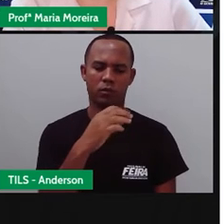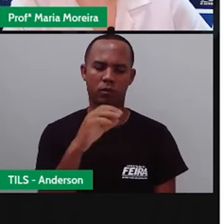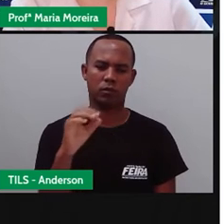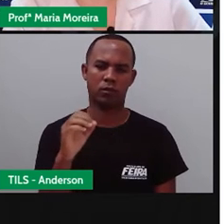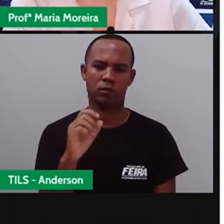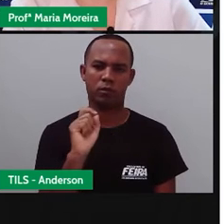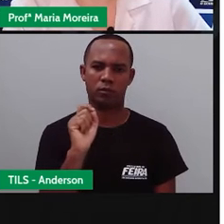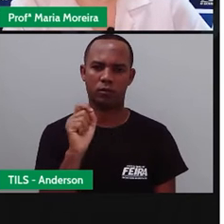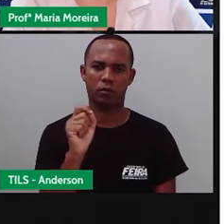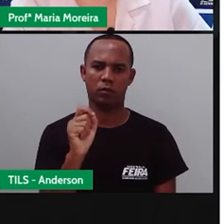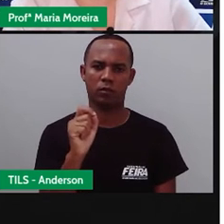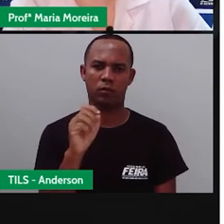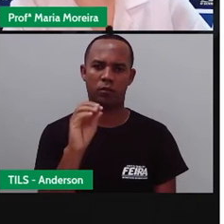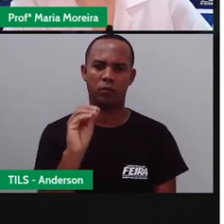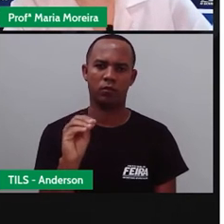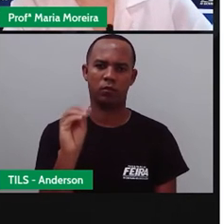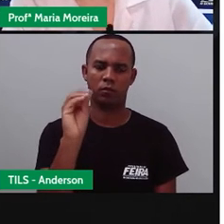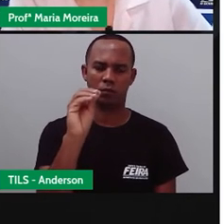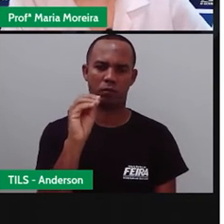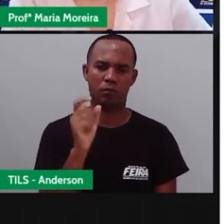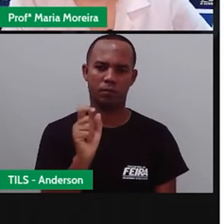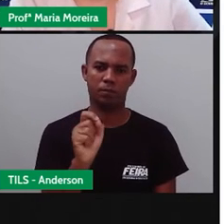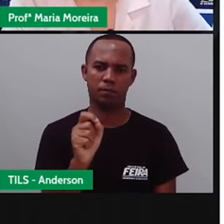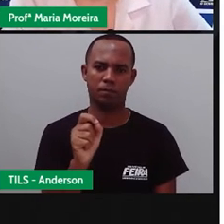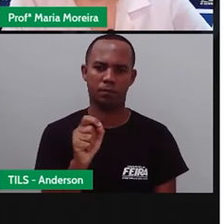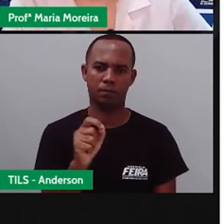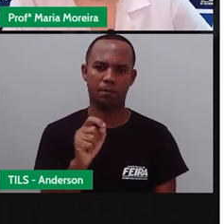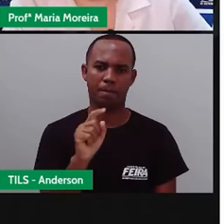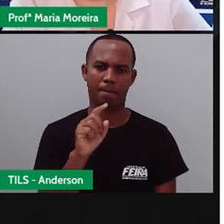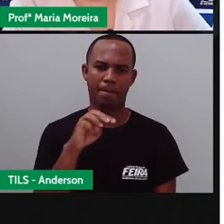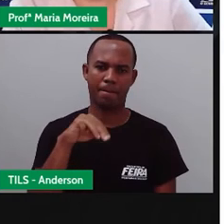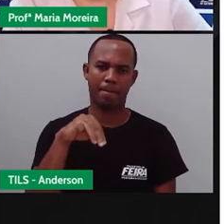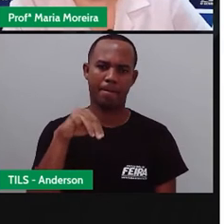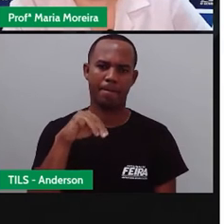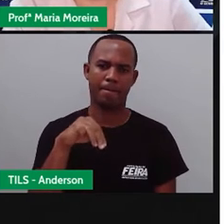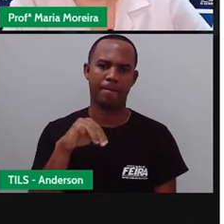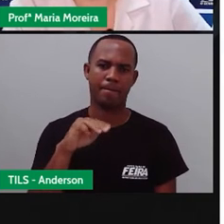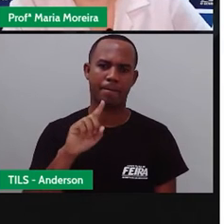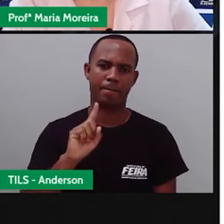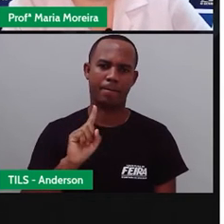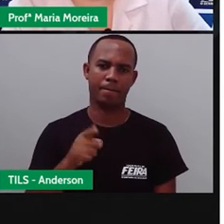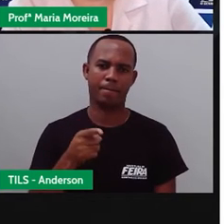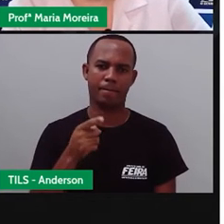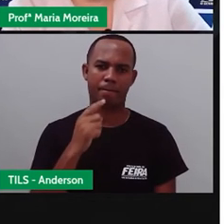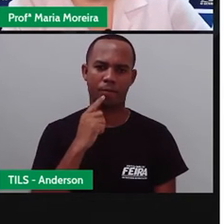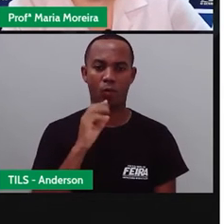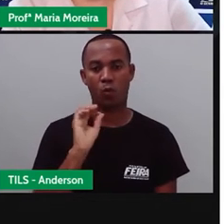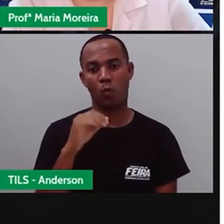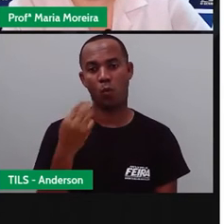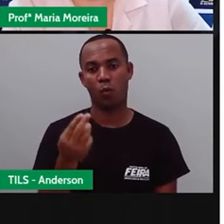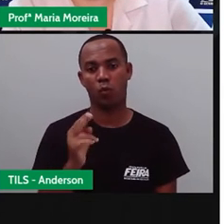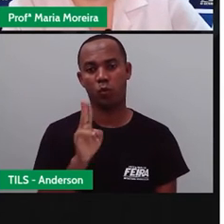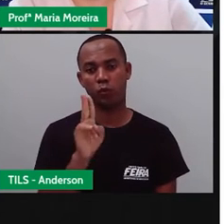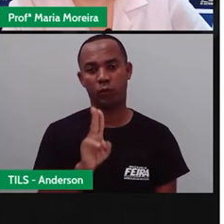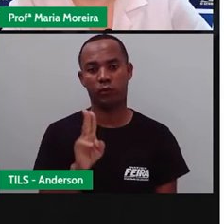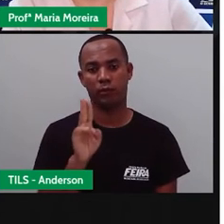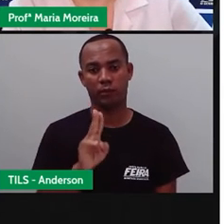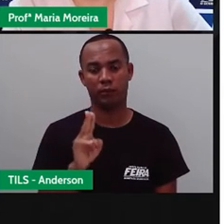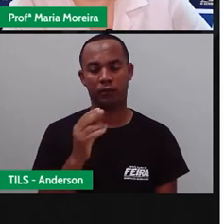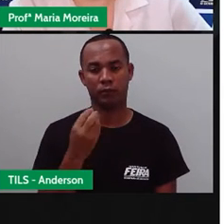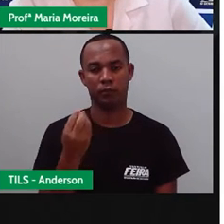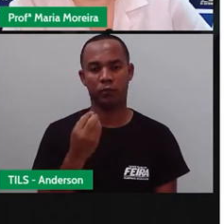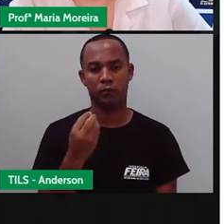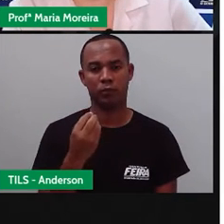penas e por isso ele está nessa casa aqui milha o m de milhar ou unidade de milhar aqui ó